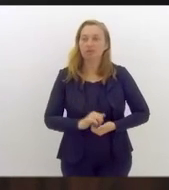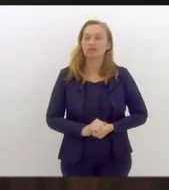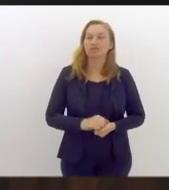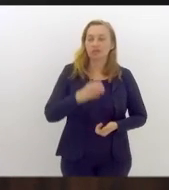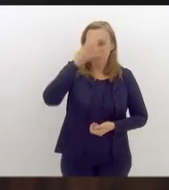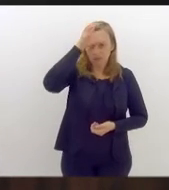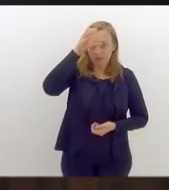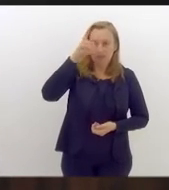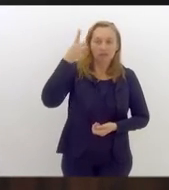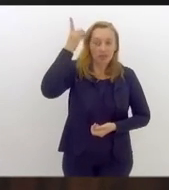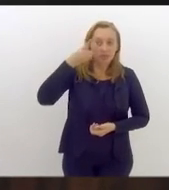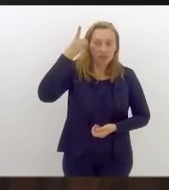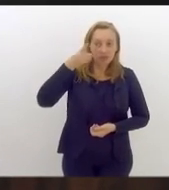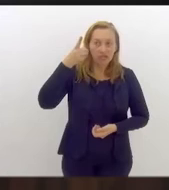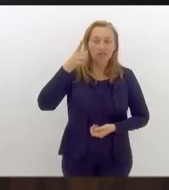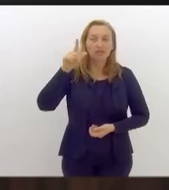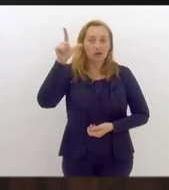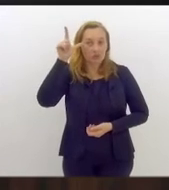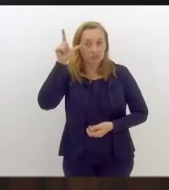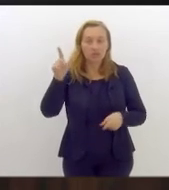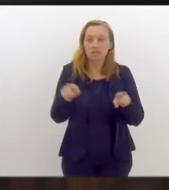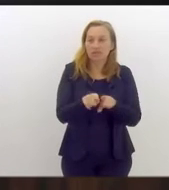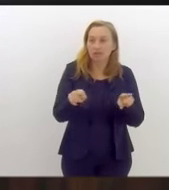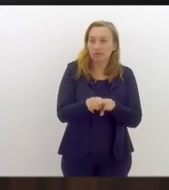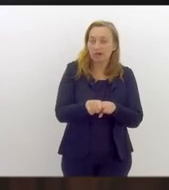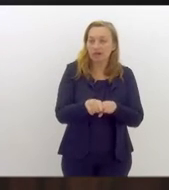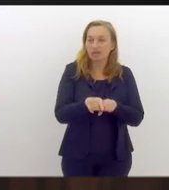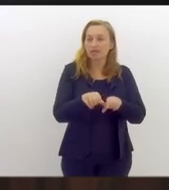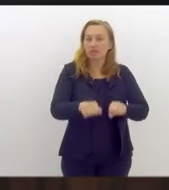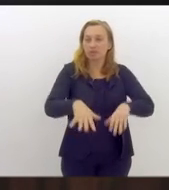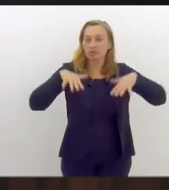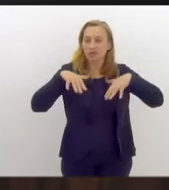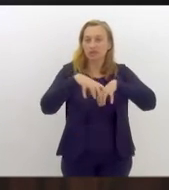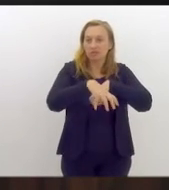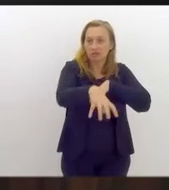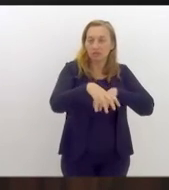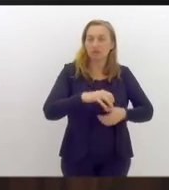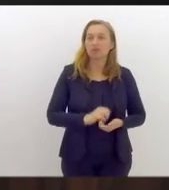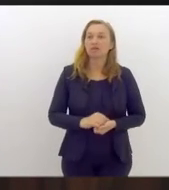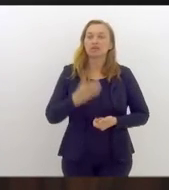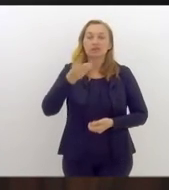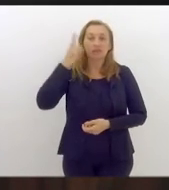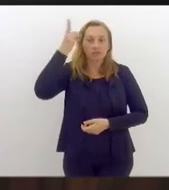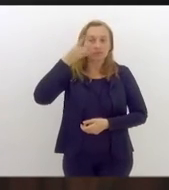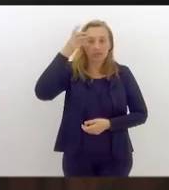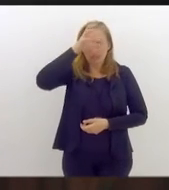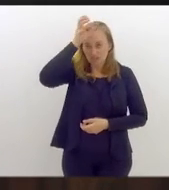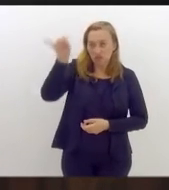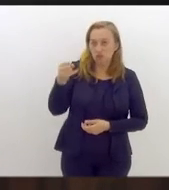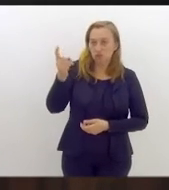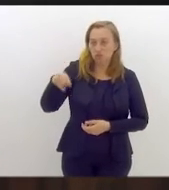Deputada Lucinha, presente também no plenário virtual. Deputada Tia Ju,